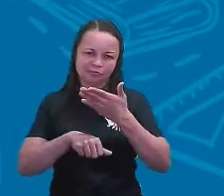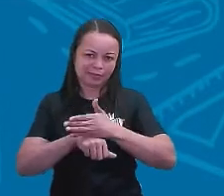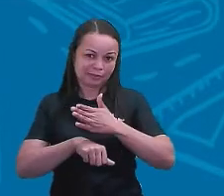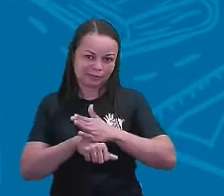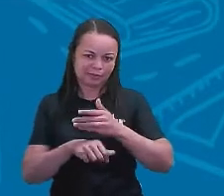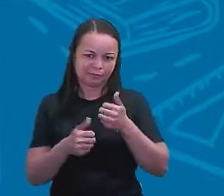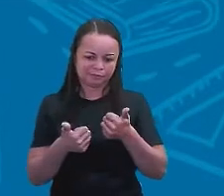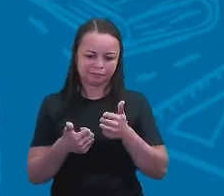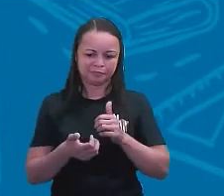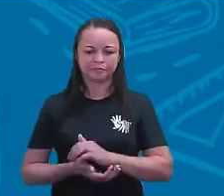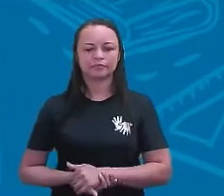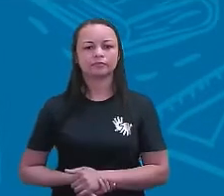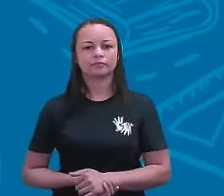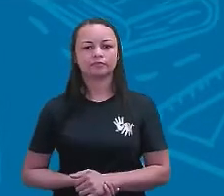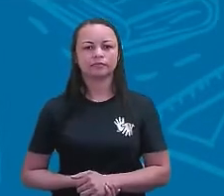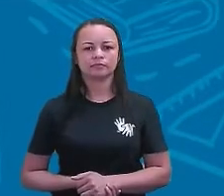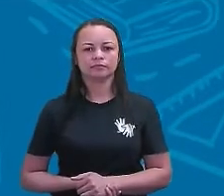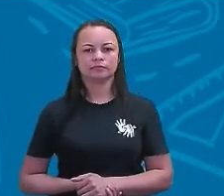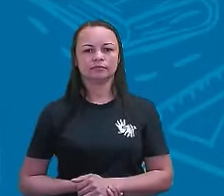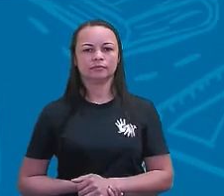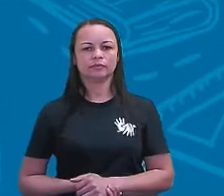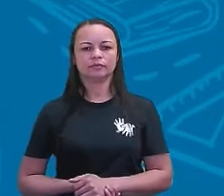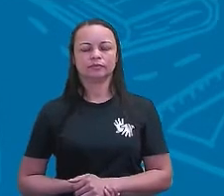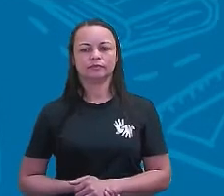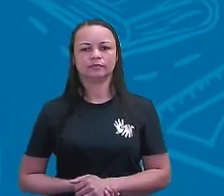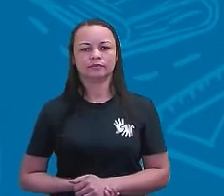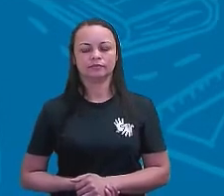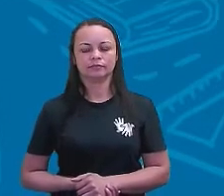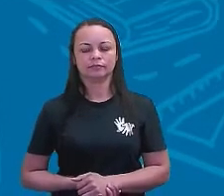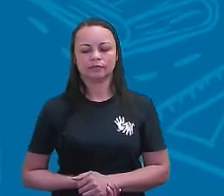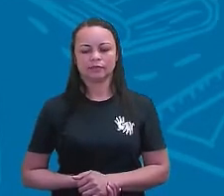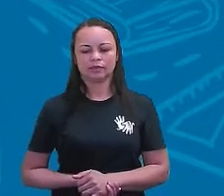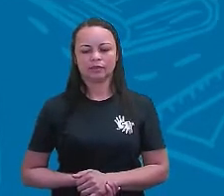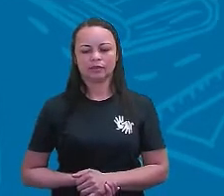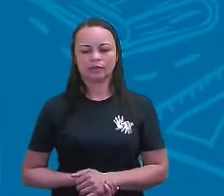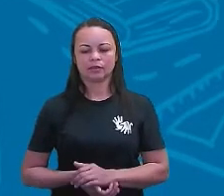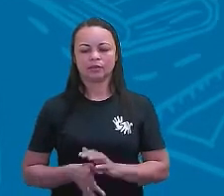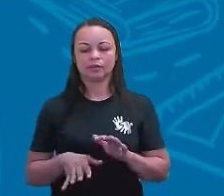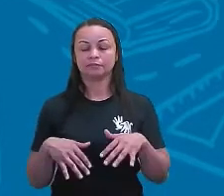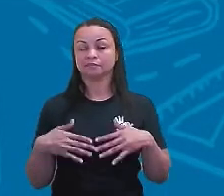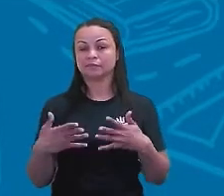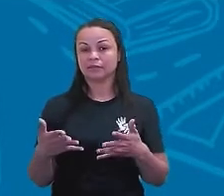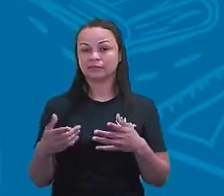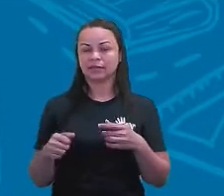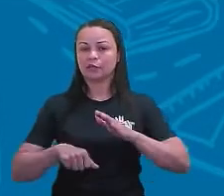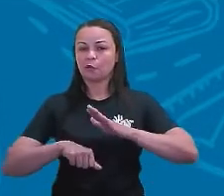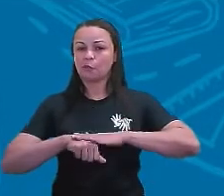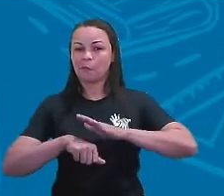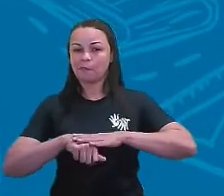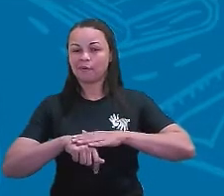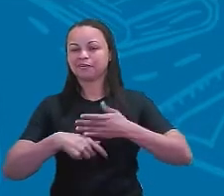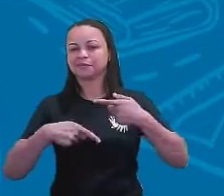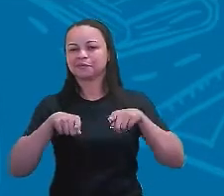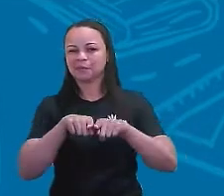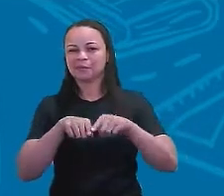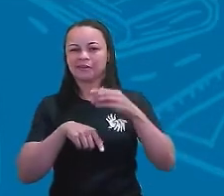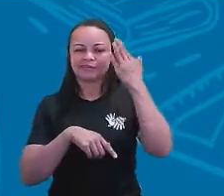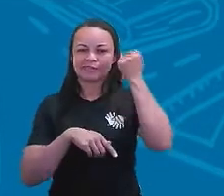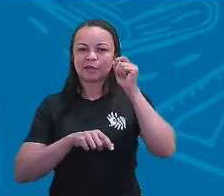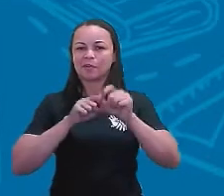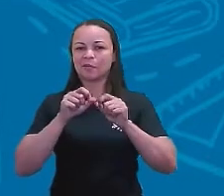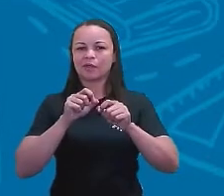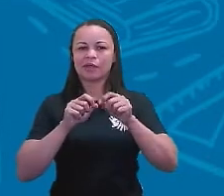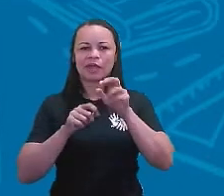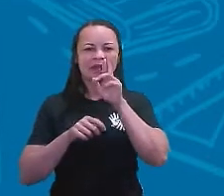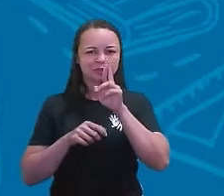certo? Bom, mas aí a gente tem a hora também de saber a correção.